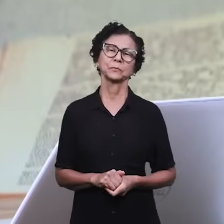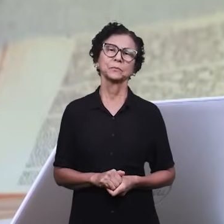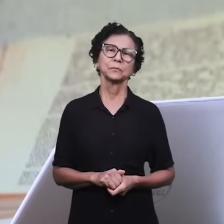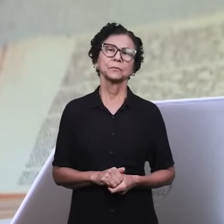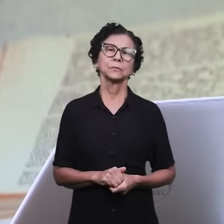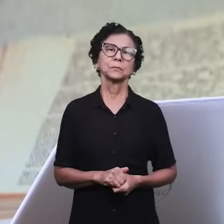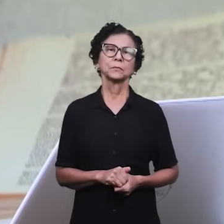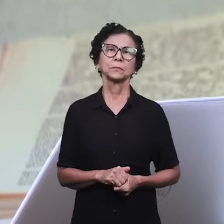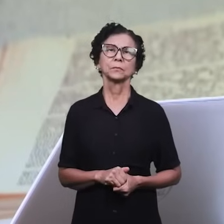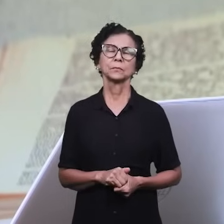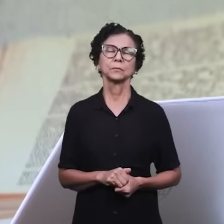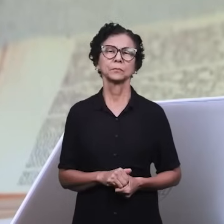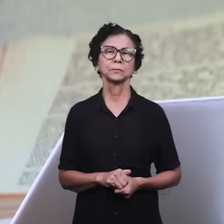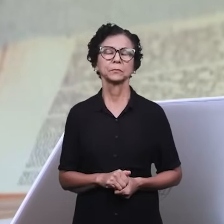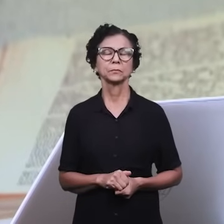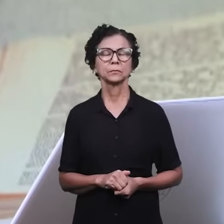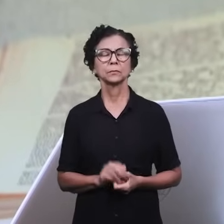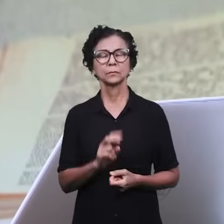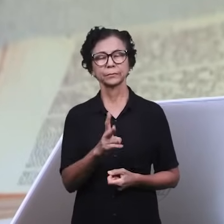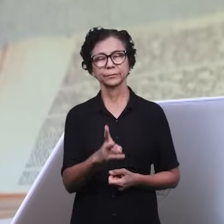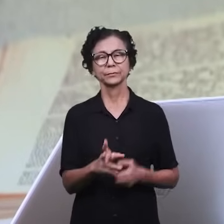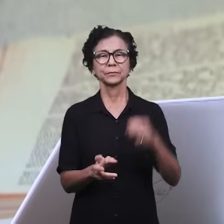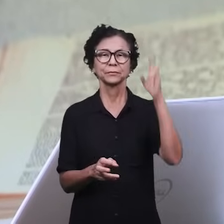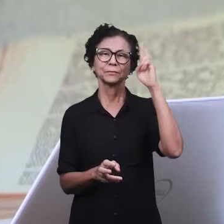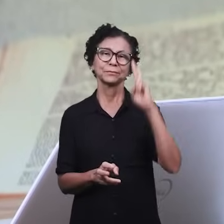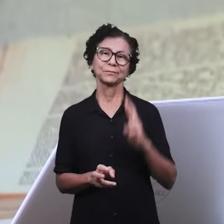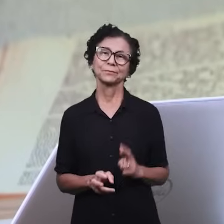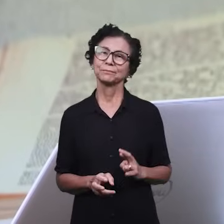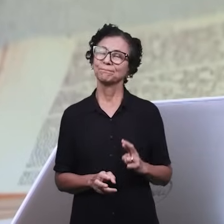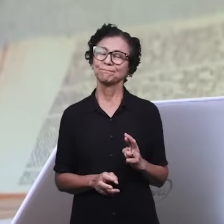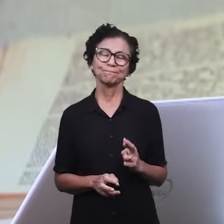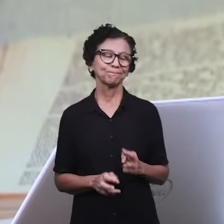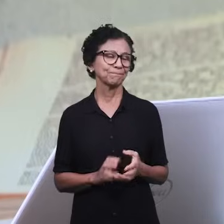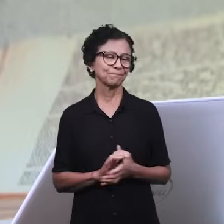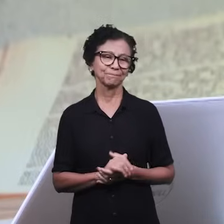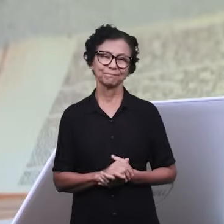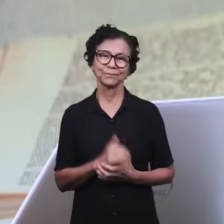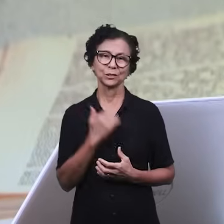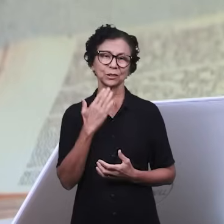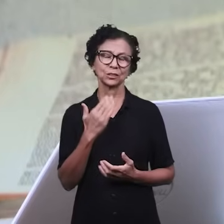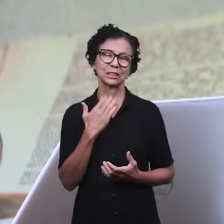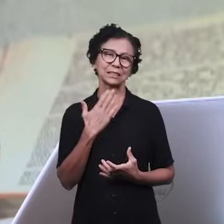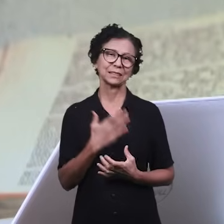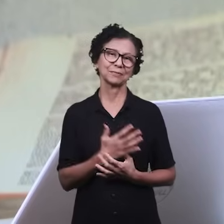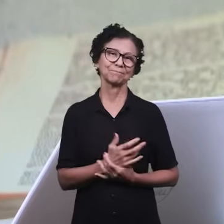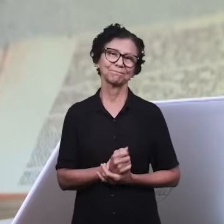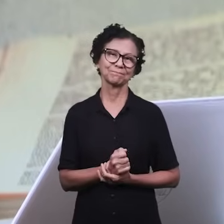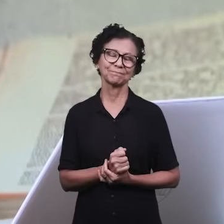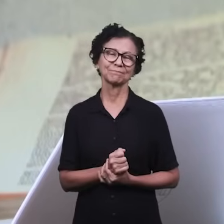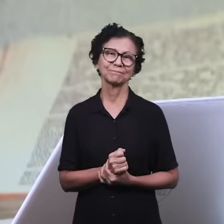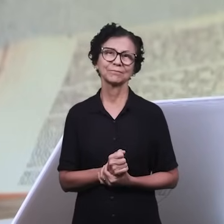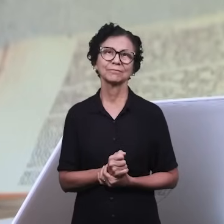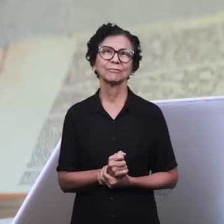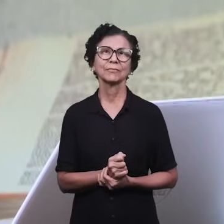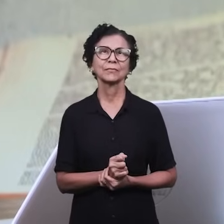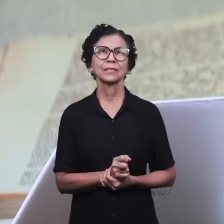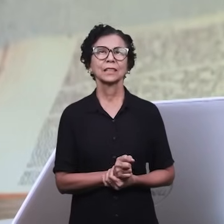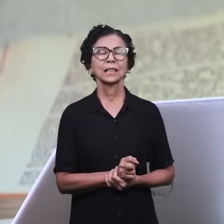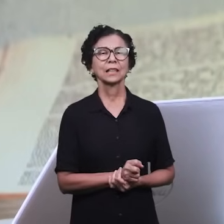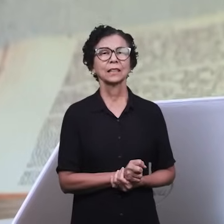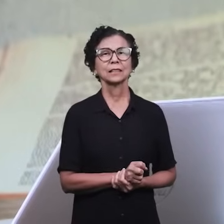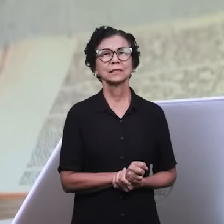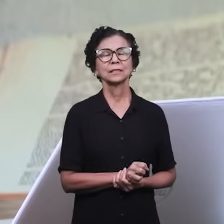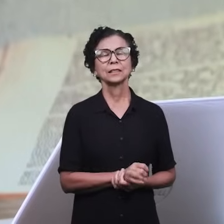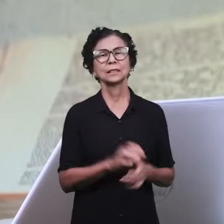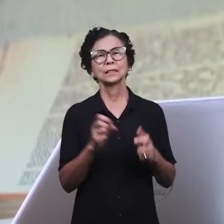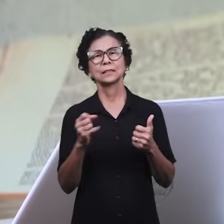as coisas pela razão, que muitos querem usar a razão até hoje, nunca vai funcionar, né? Ele tentou provar E achava que era isso mesmo,